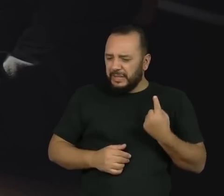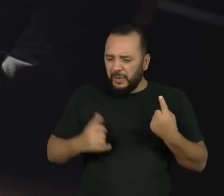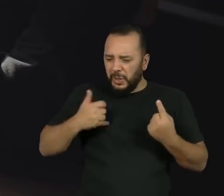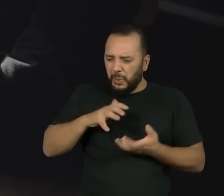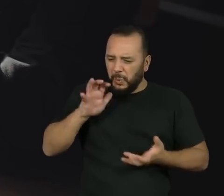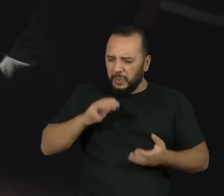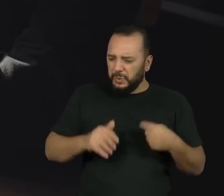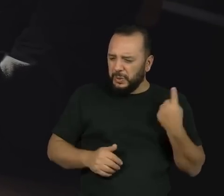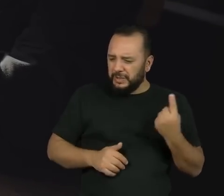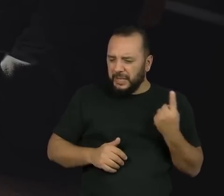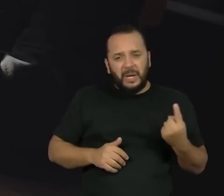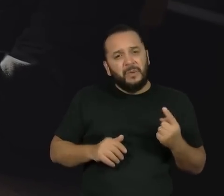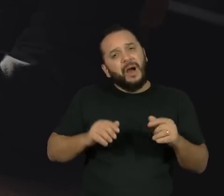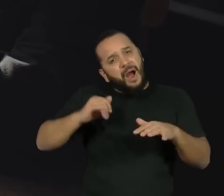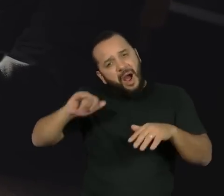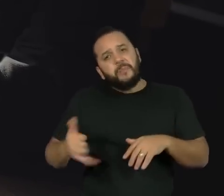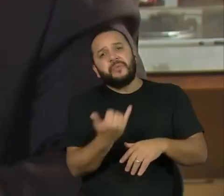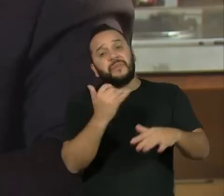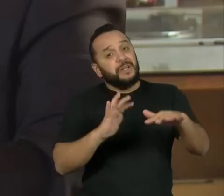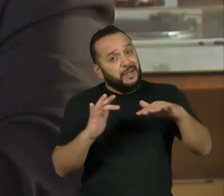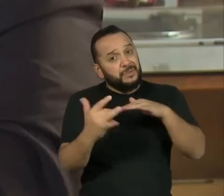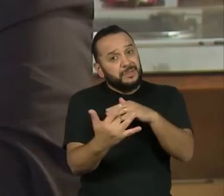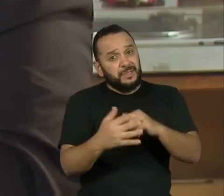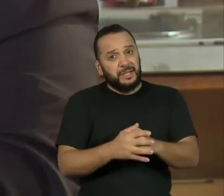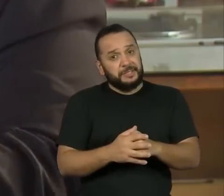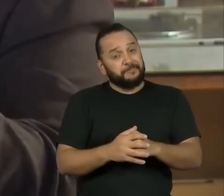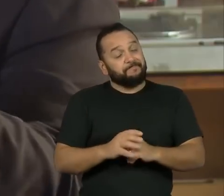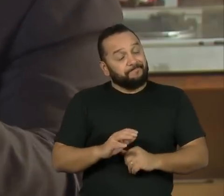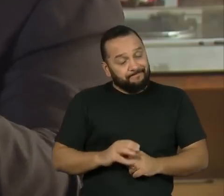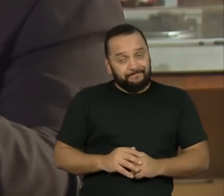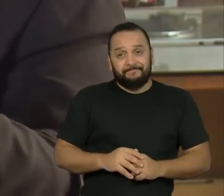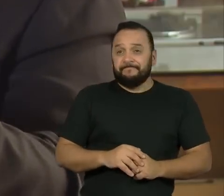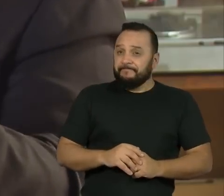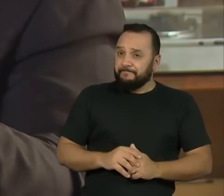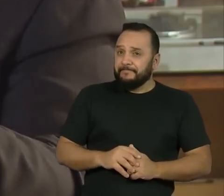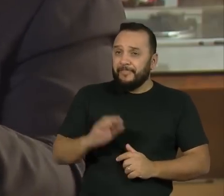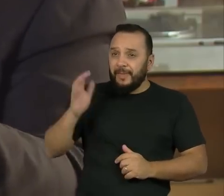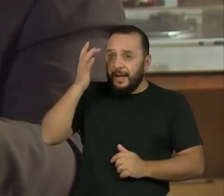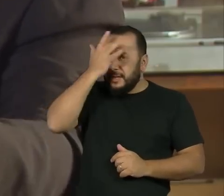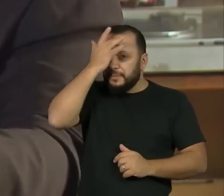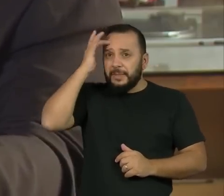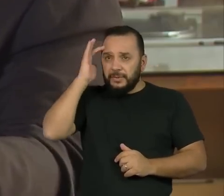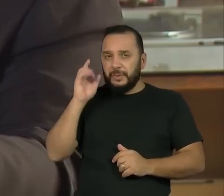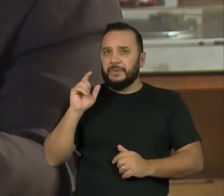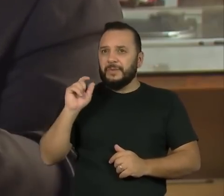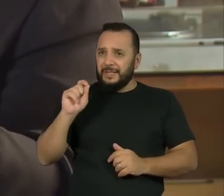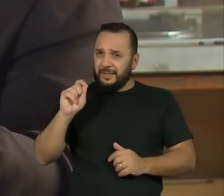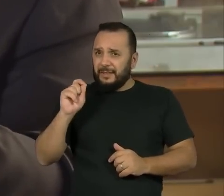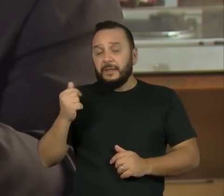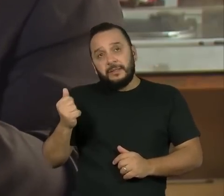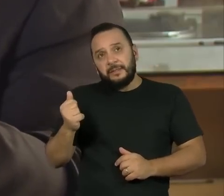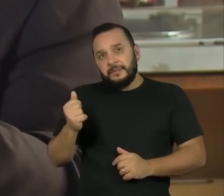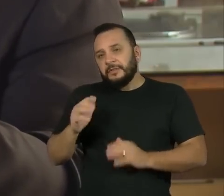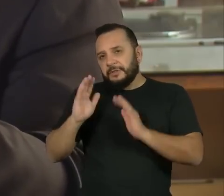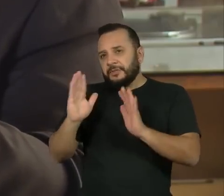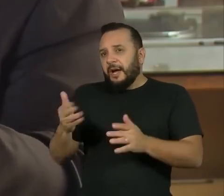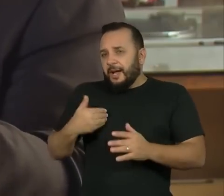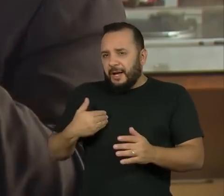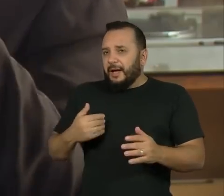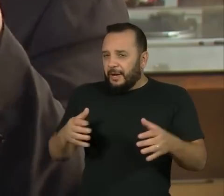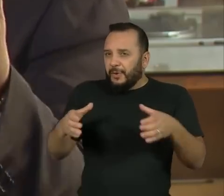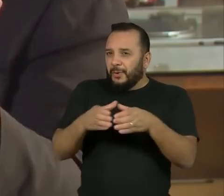usando as redes sociais. Isso não acontece quando essas pessoas elas são trazidas para a